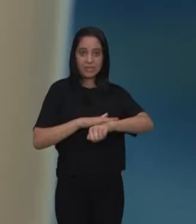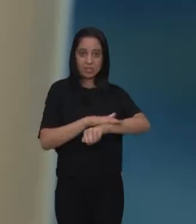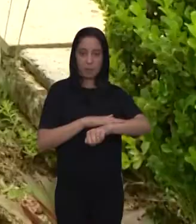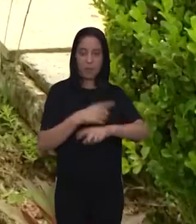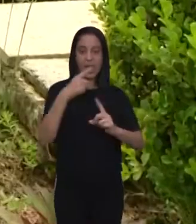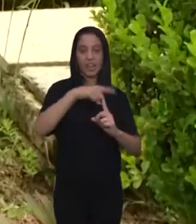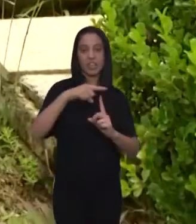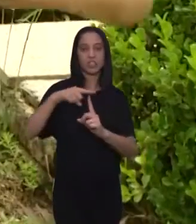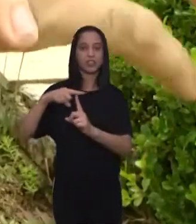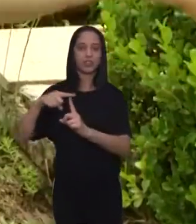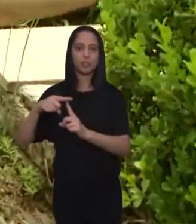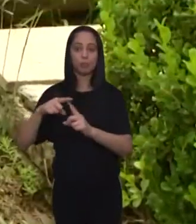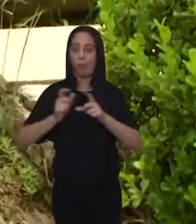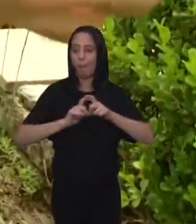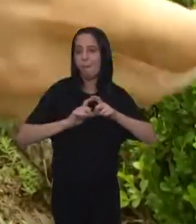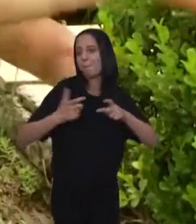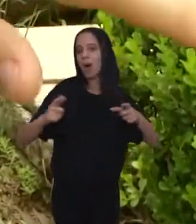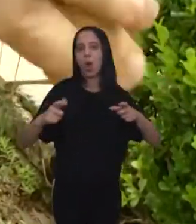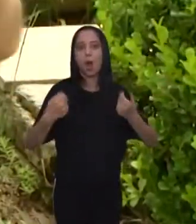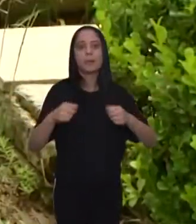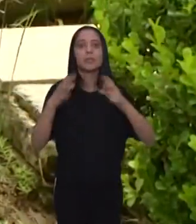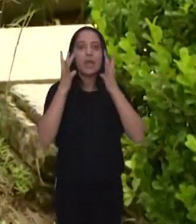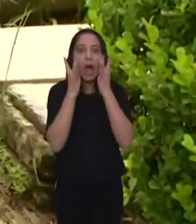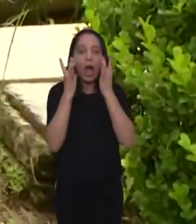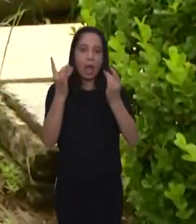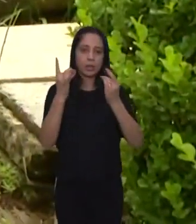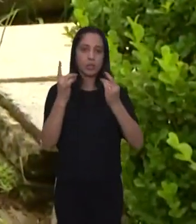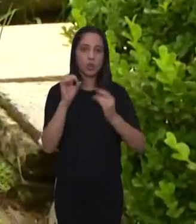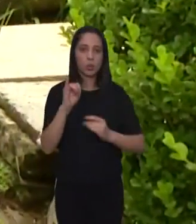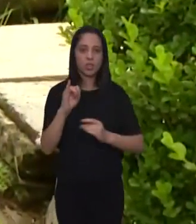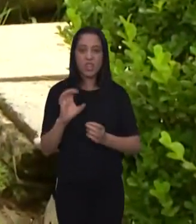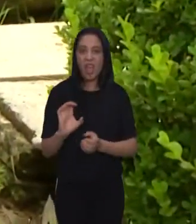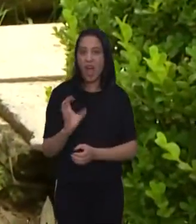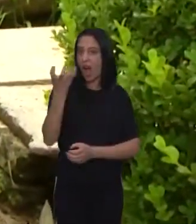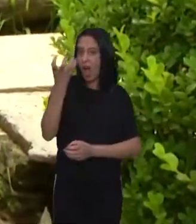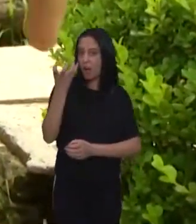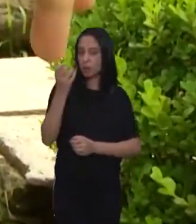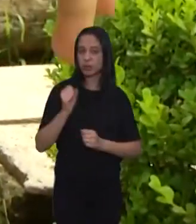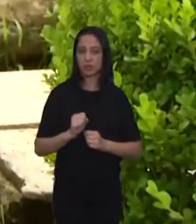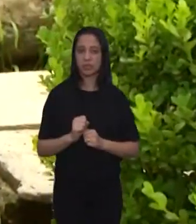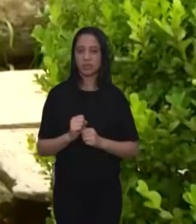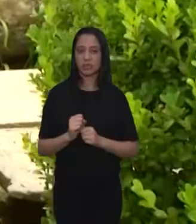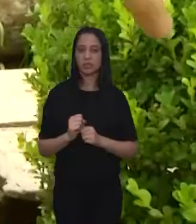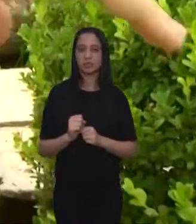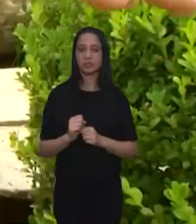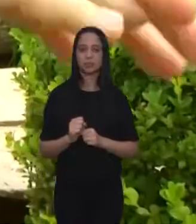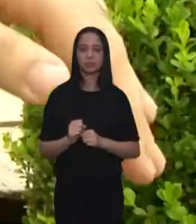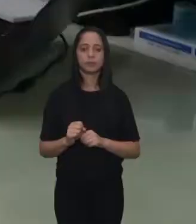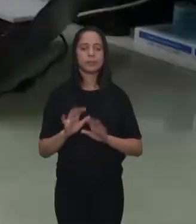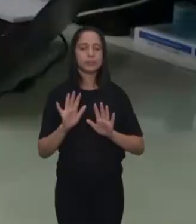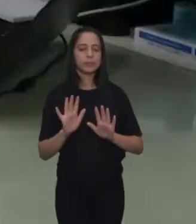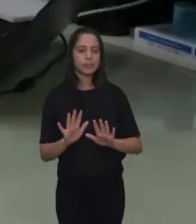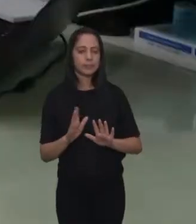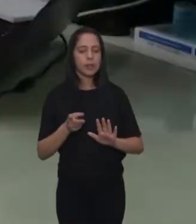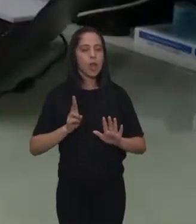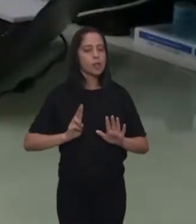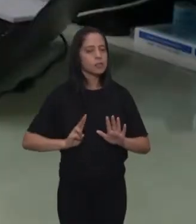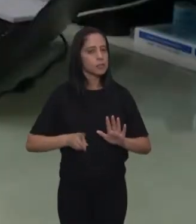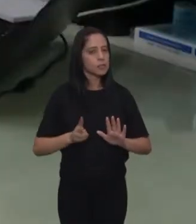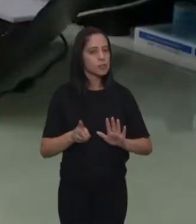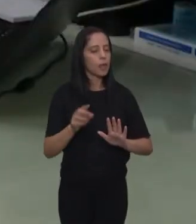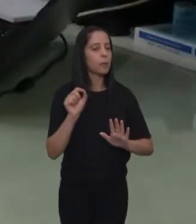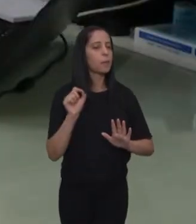comuns no país é preciso ter atenção a qualquer tipo de mancha ferida ou alteração na pele a gente